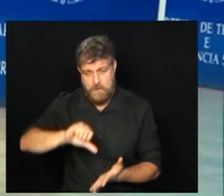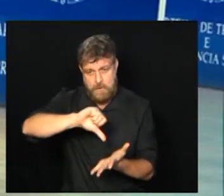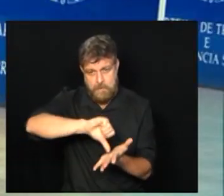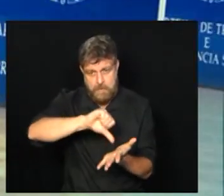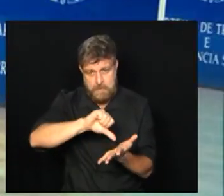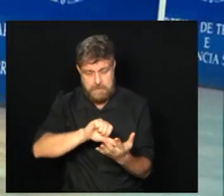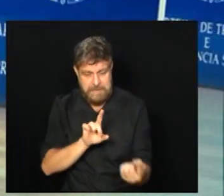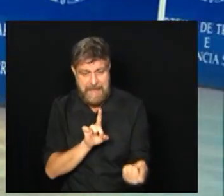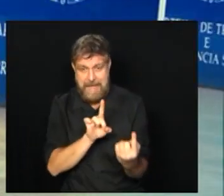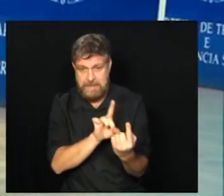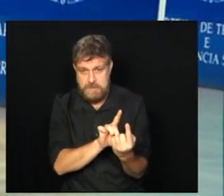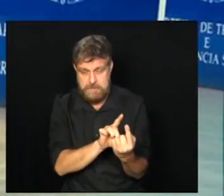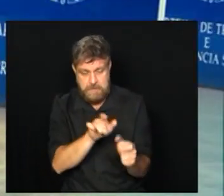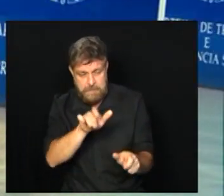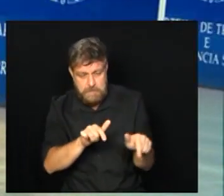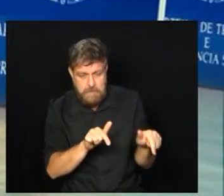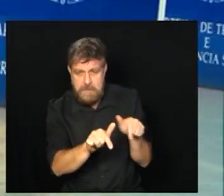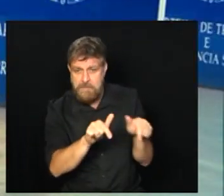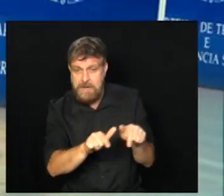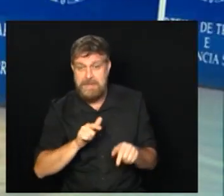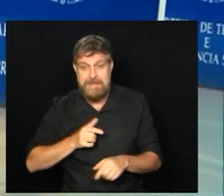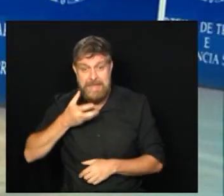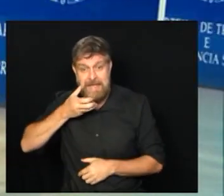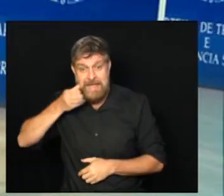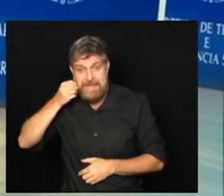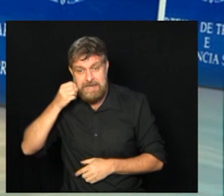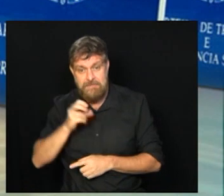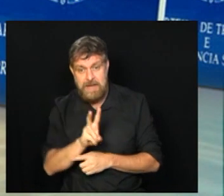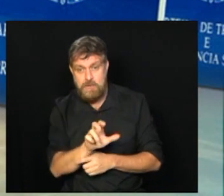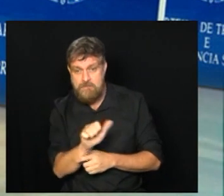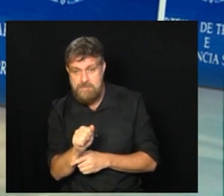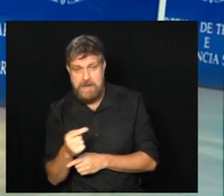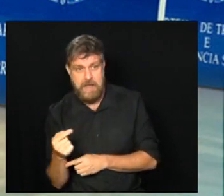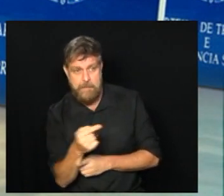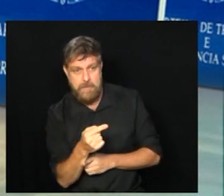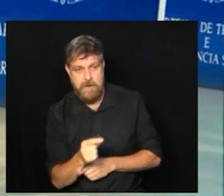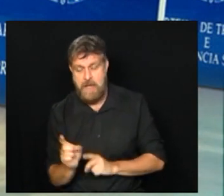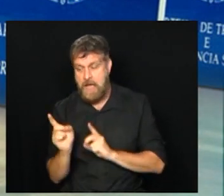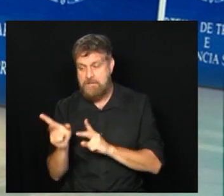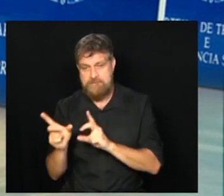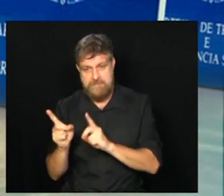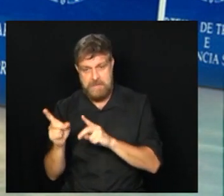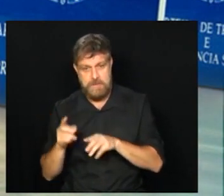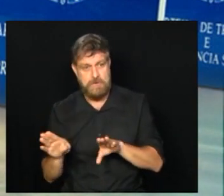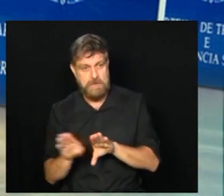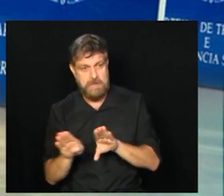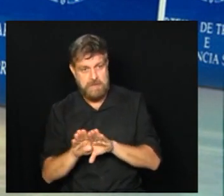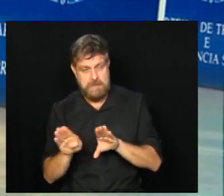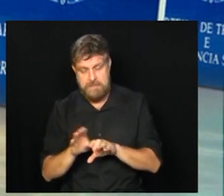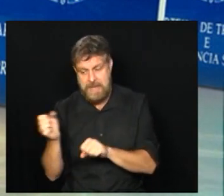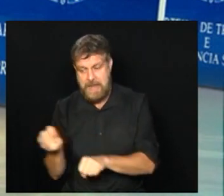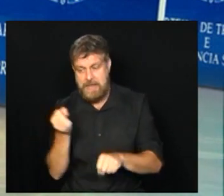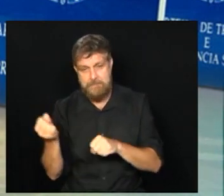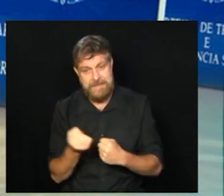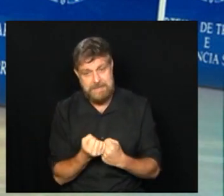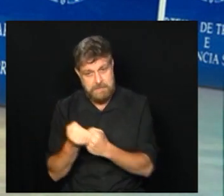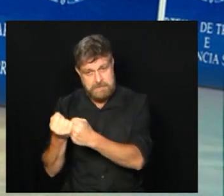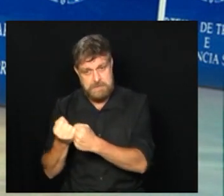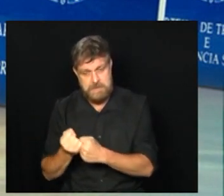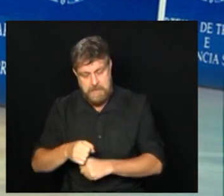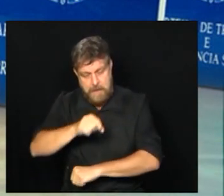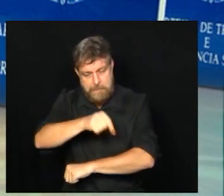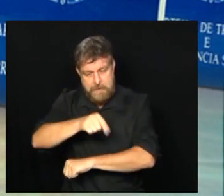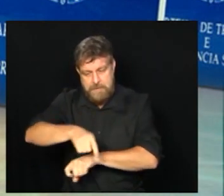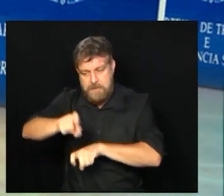atendimento ao trabalhador de Hortolândia está com vagas abertas para vendedor porta a porta, auxiliar de limpeza,